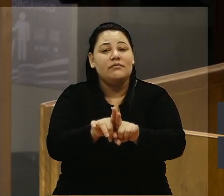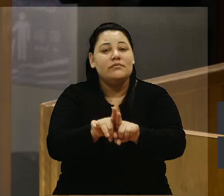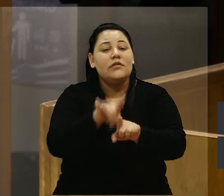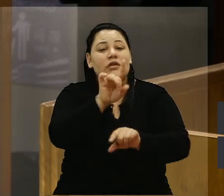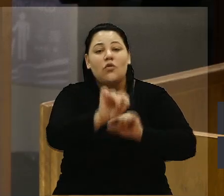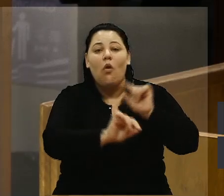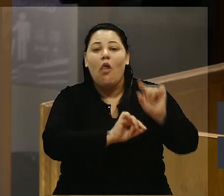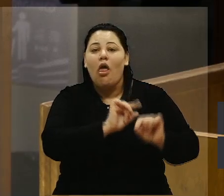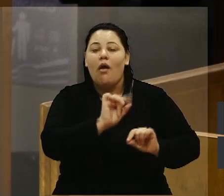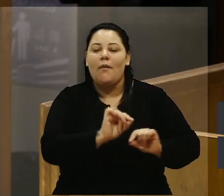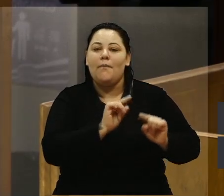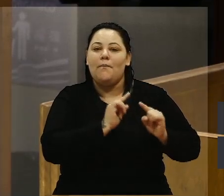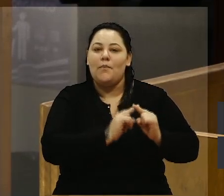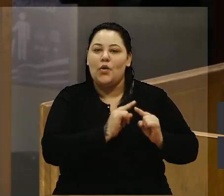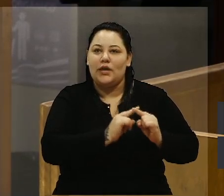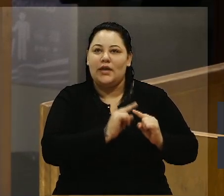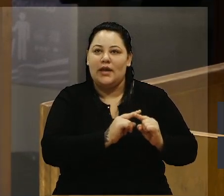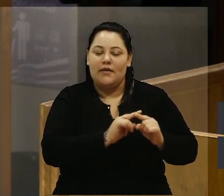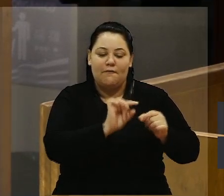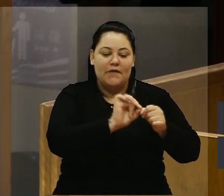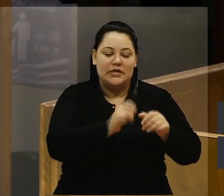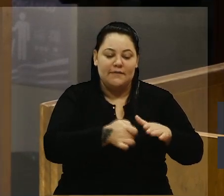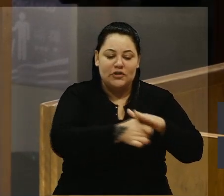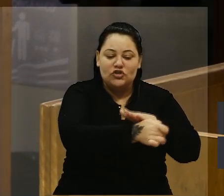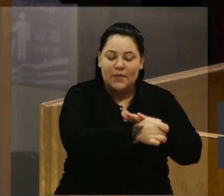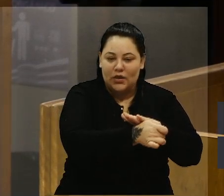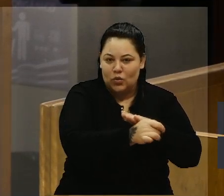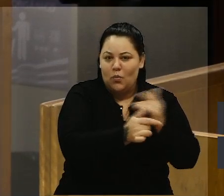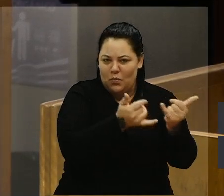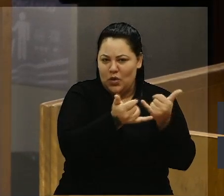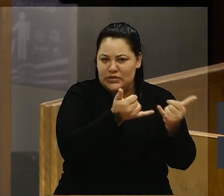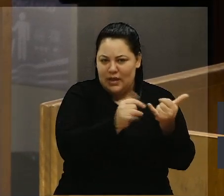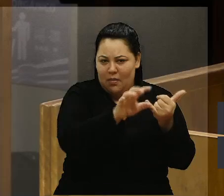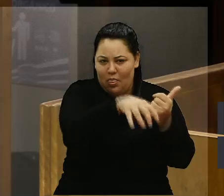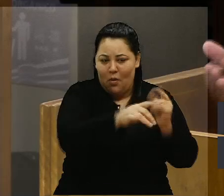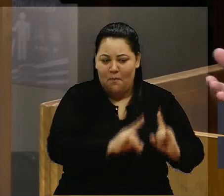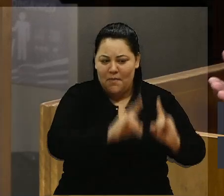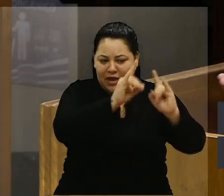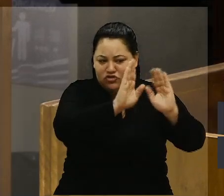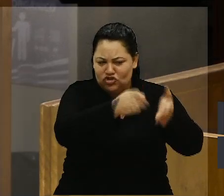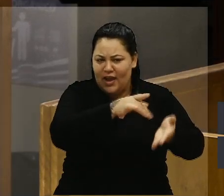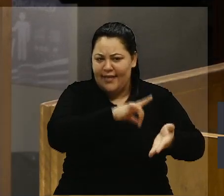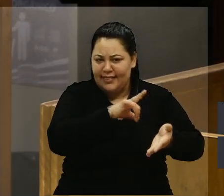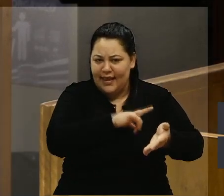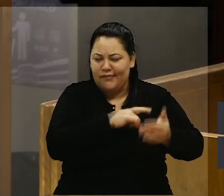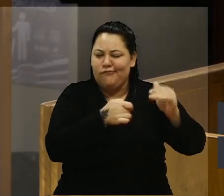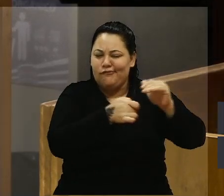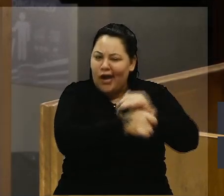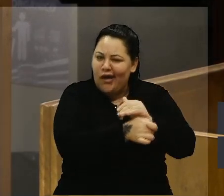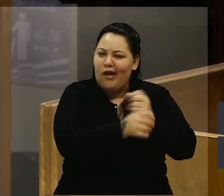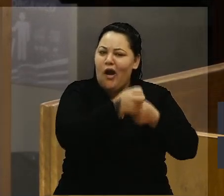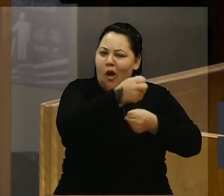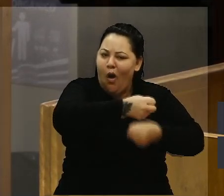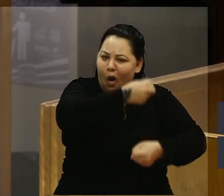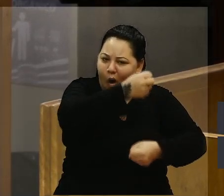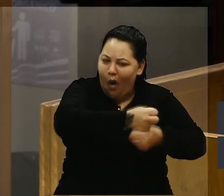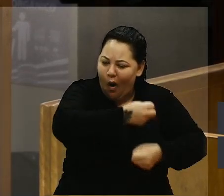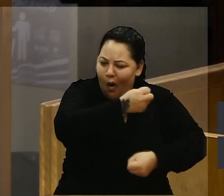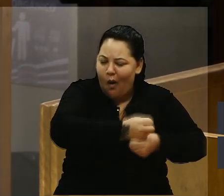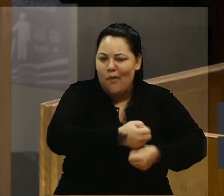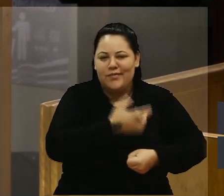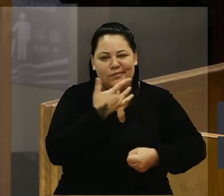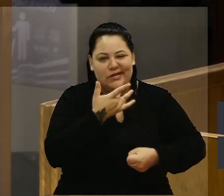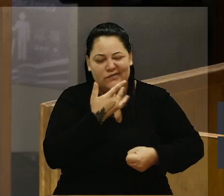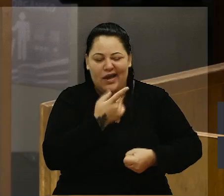de, em vez de fazer investimento nos prédios que já existentes, né, que seria muito então mais fácil, vamos dizer assim